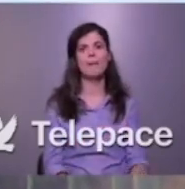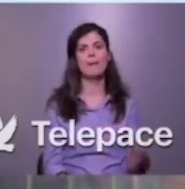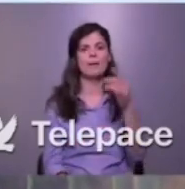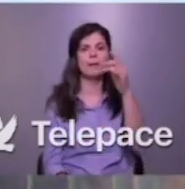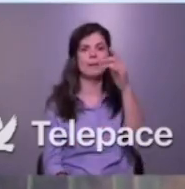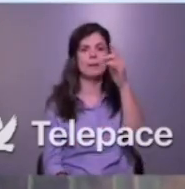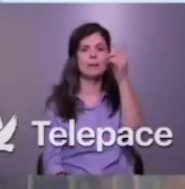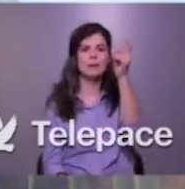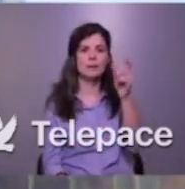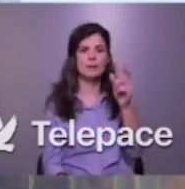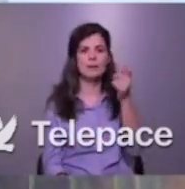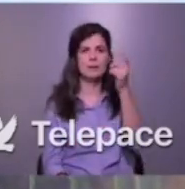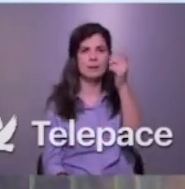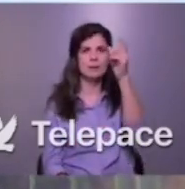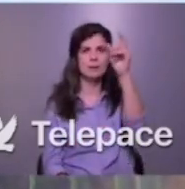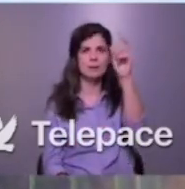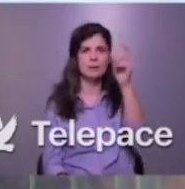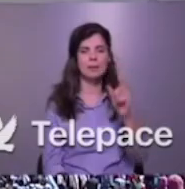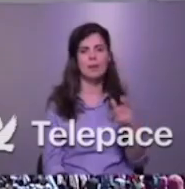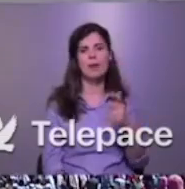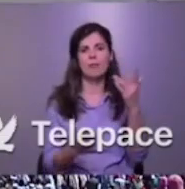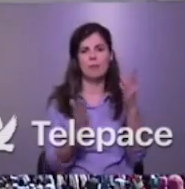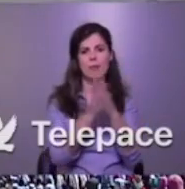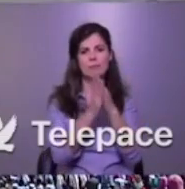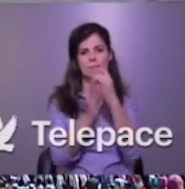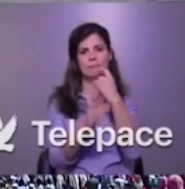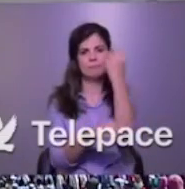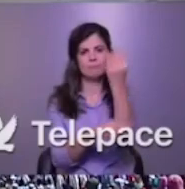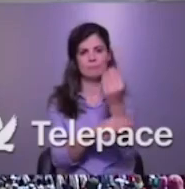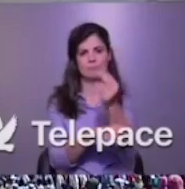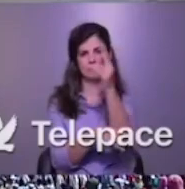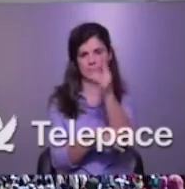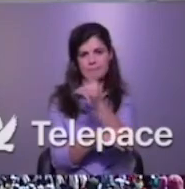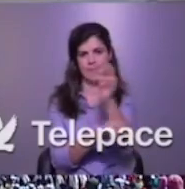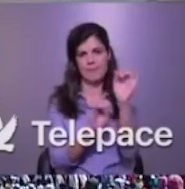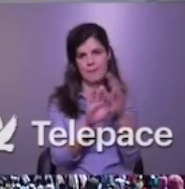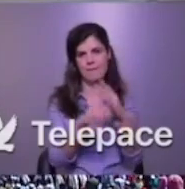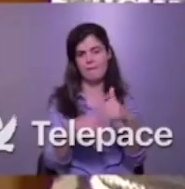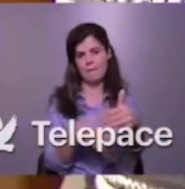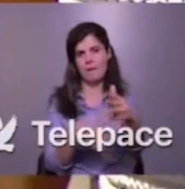Benedico ora gli oggetti religiosi che portate con voi.